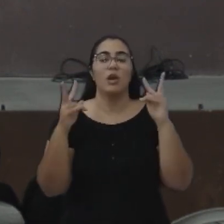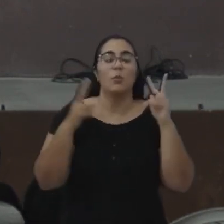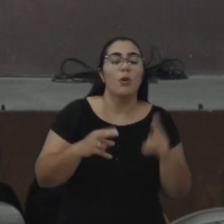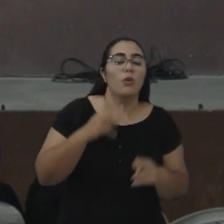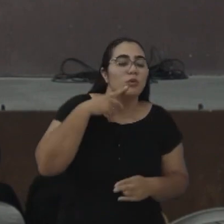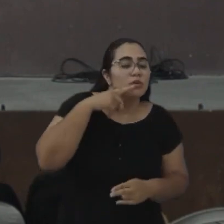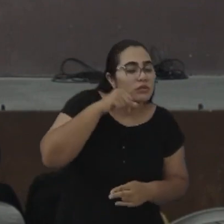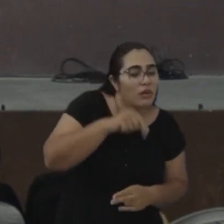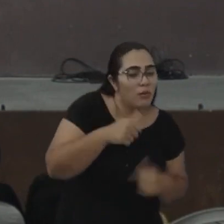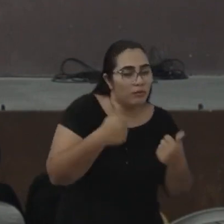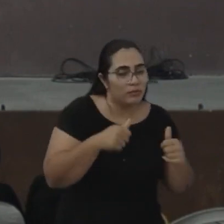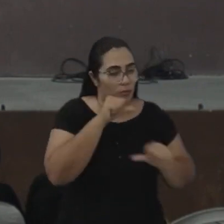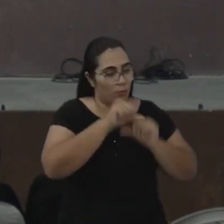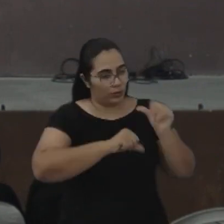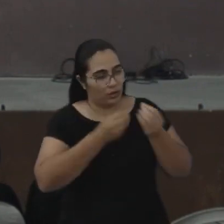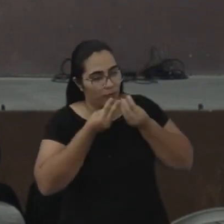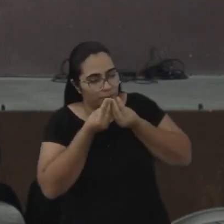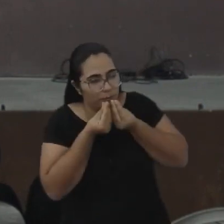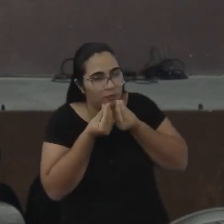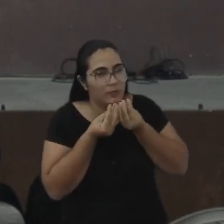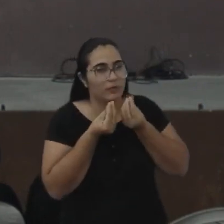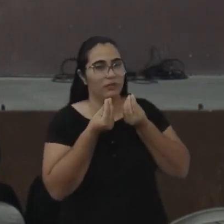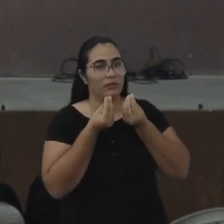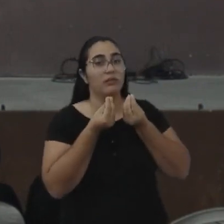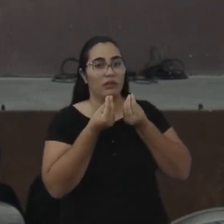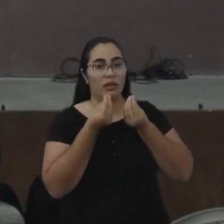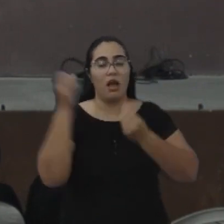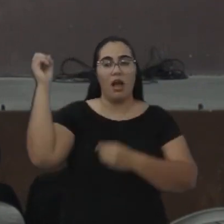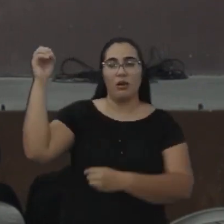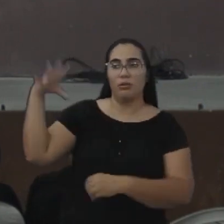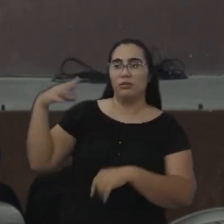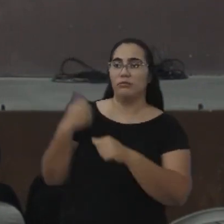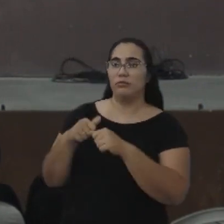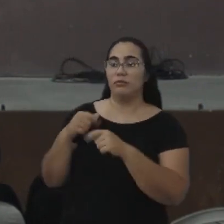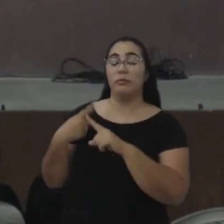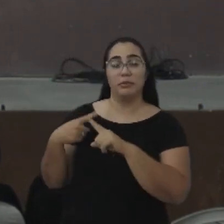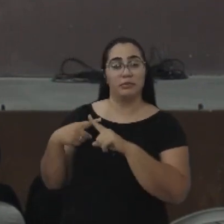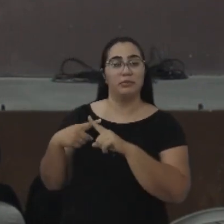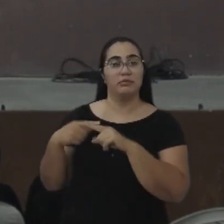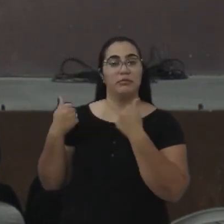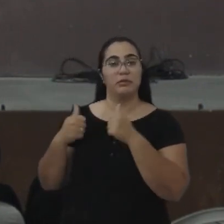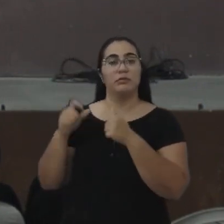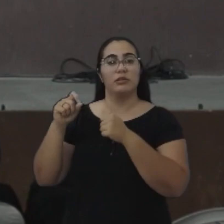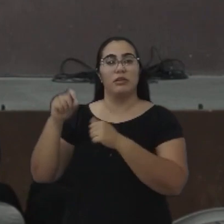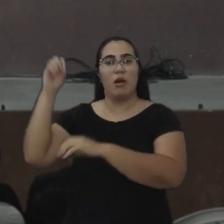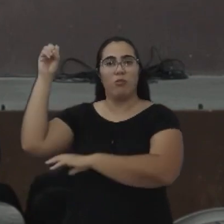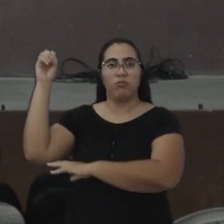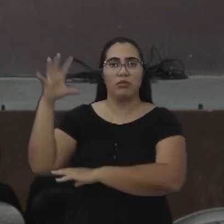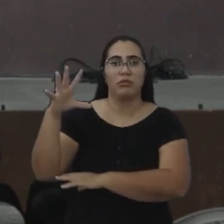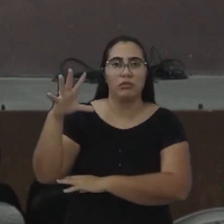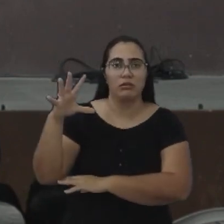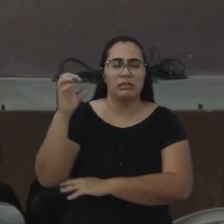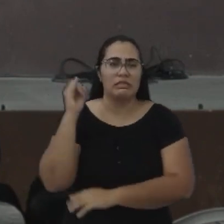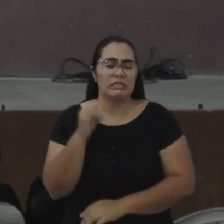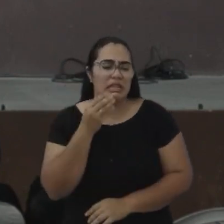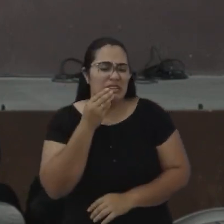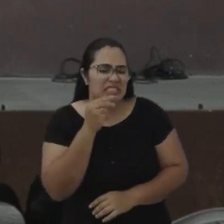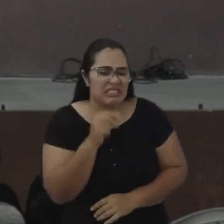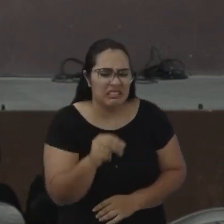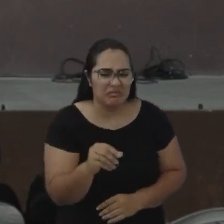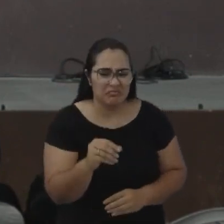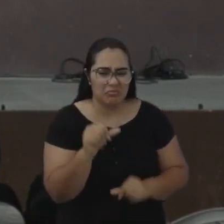tem que salgar, a luz tem que iluminar. Se o sal não está